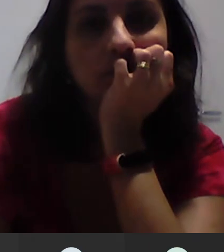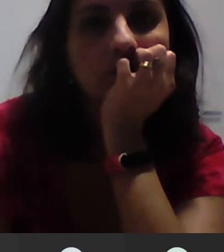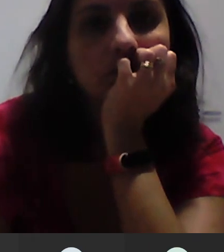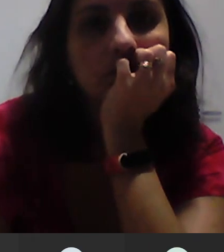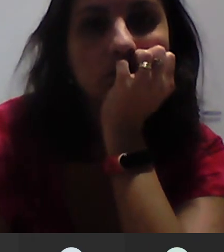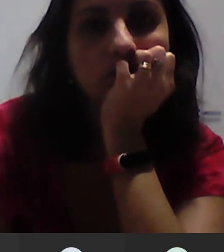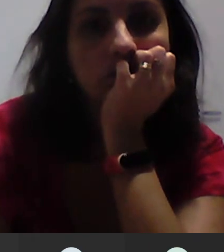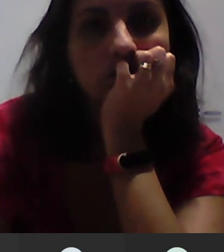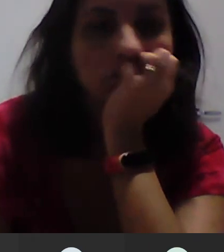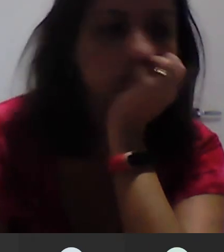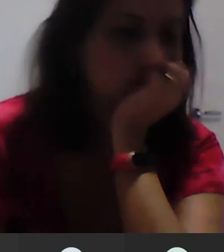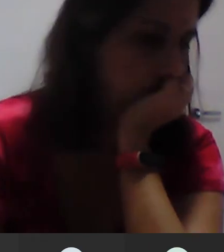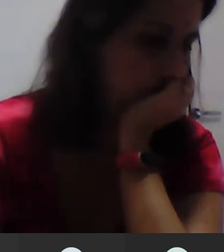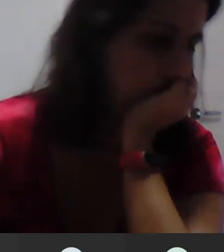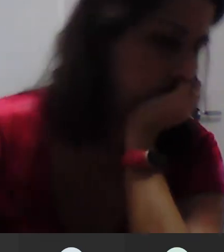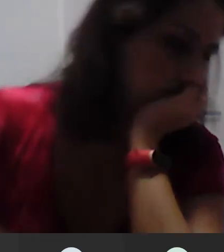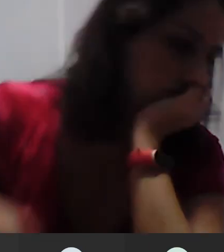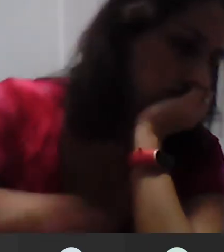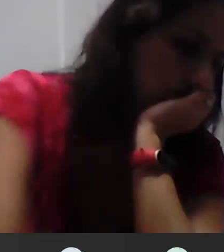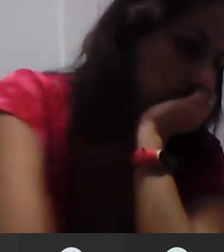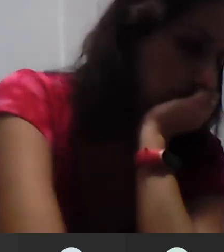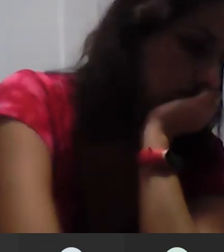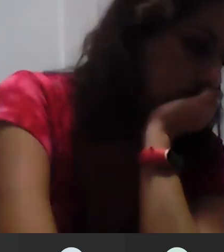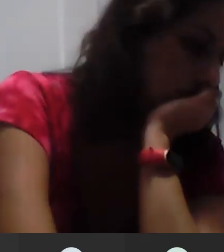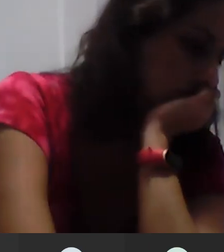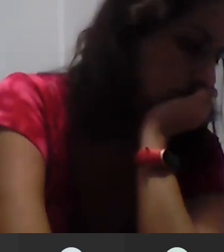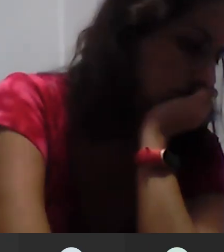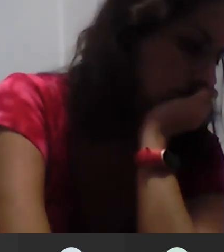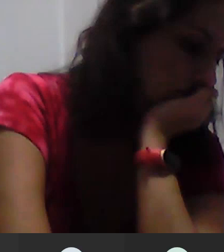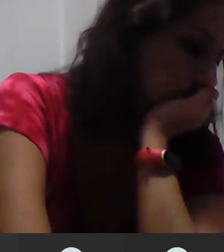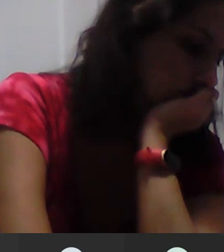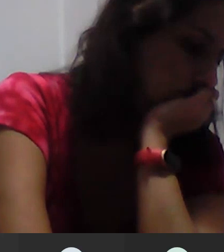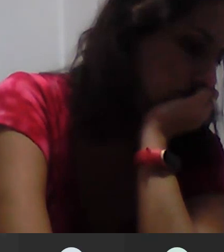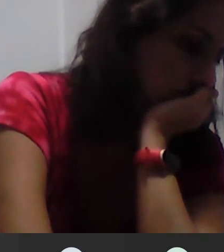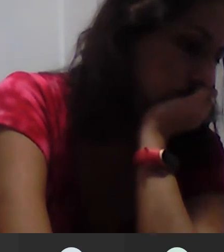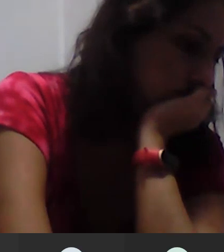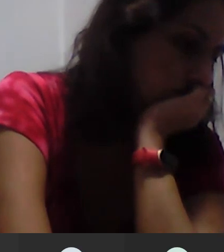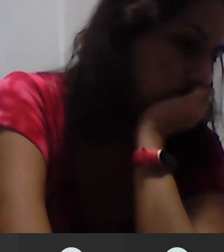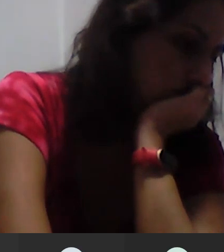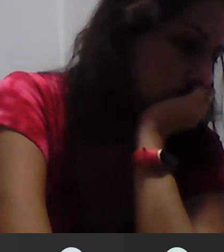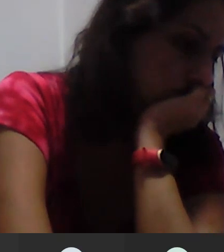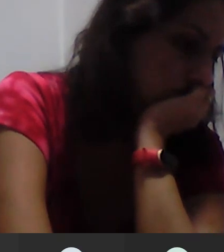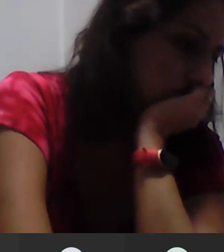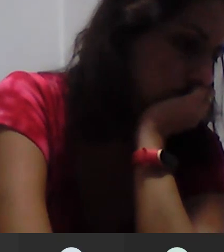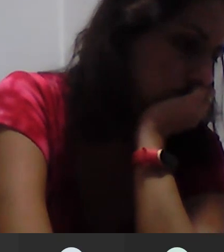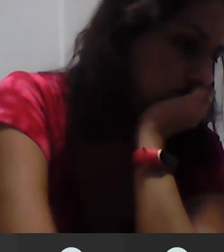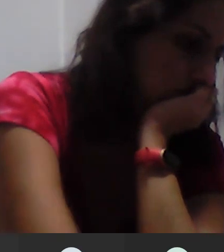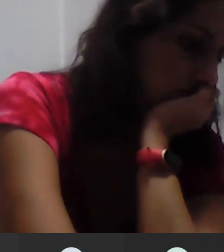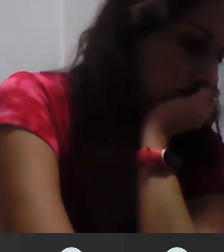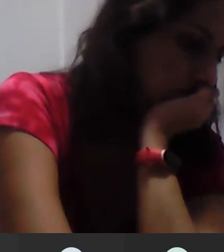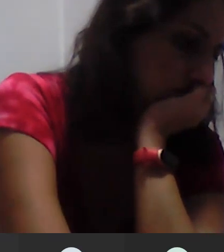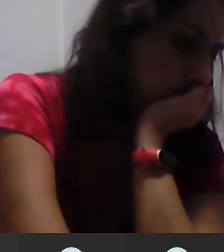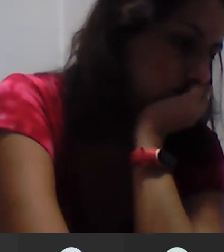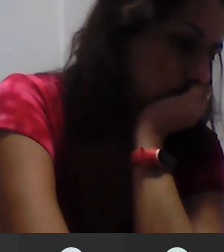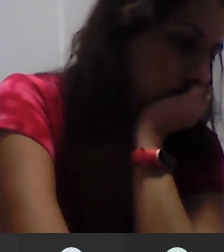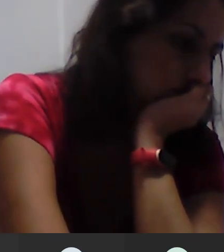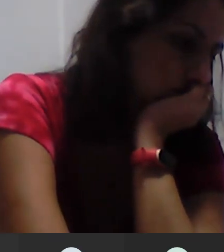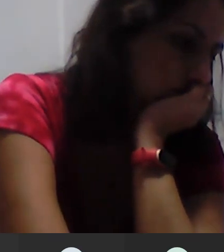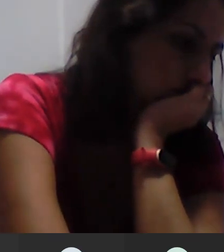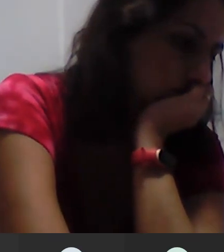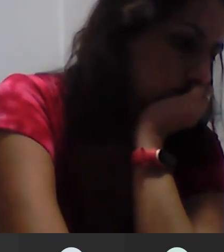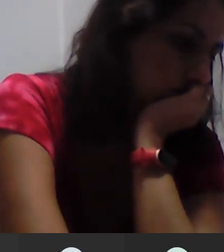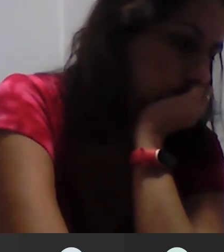Quanto mais natural esse óleo que a gente usa for, né, melhor para a nossa saúde, né, melhor para a saúde dos